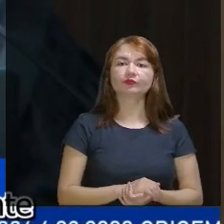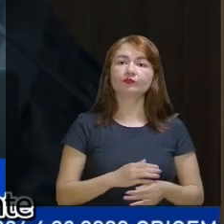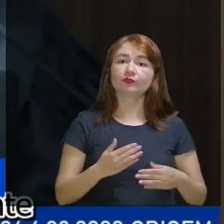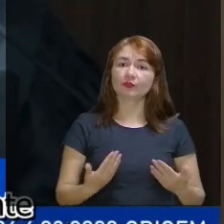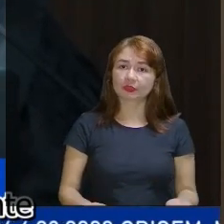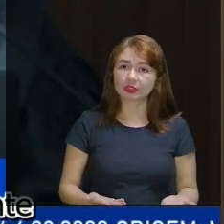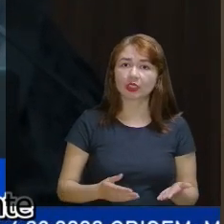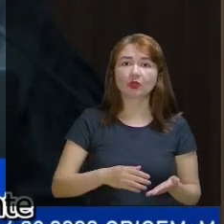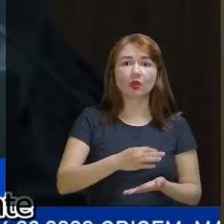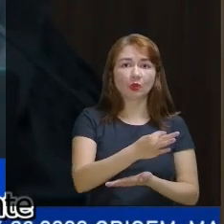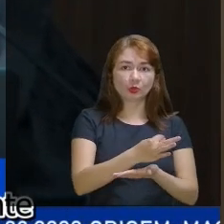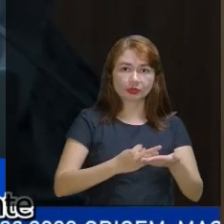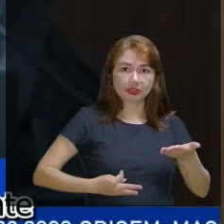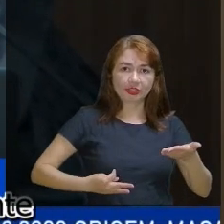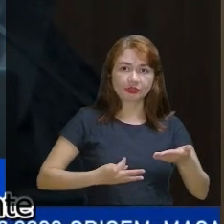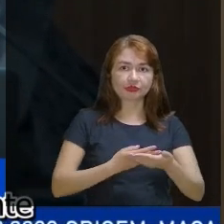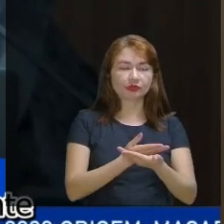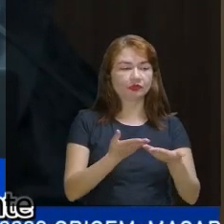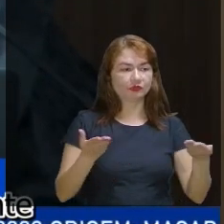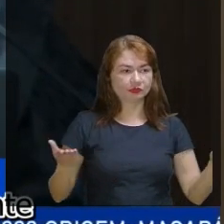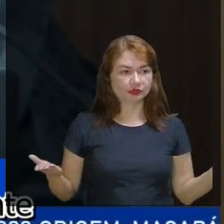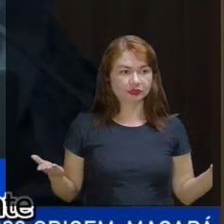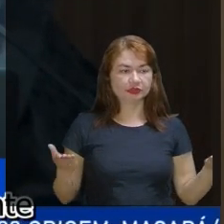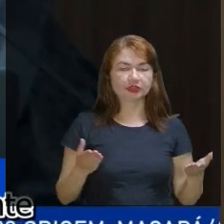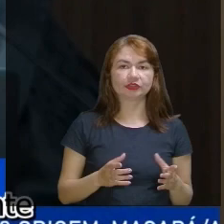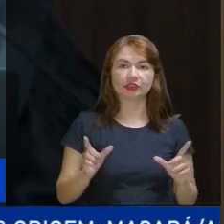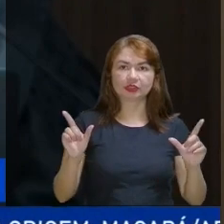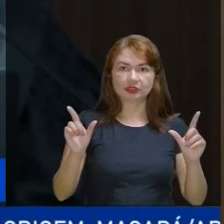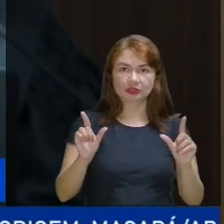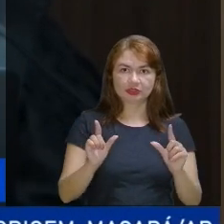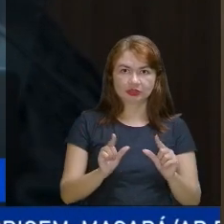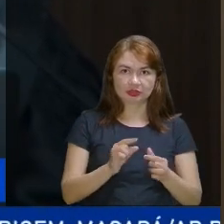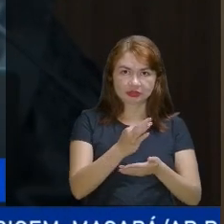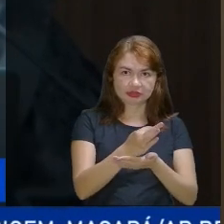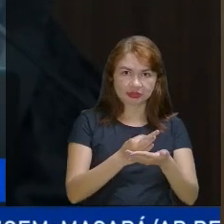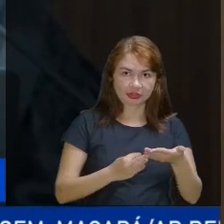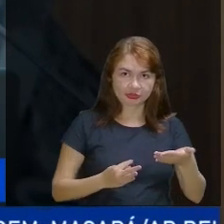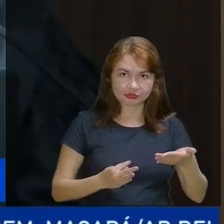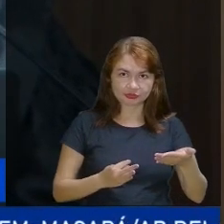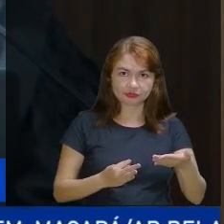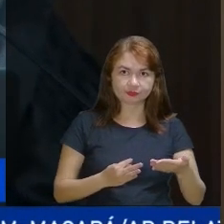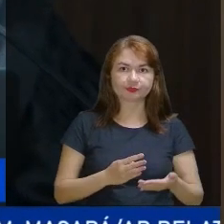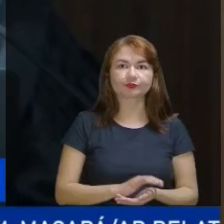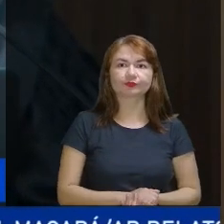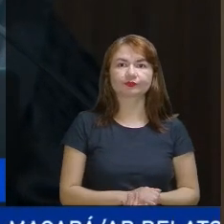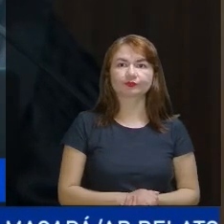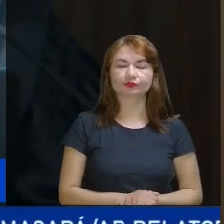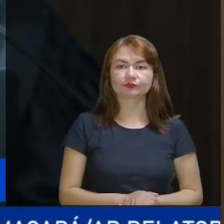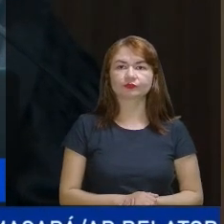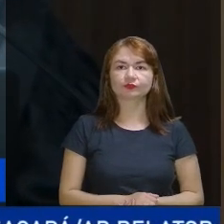Excelências, submeto esta minuta, a minuta que segue,